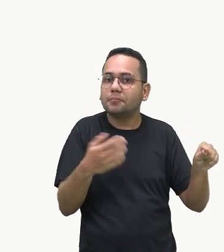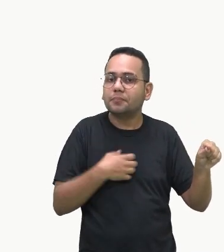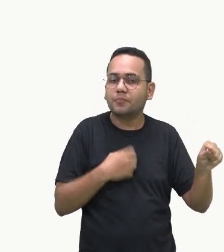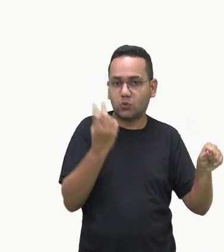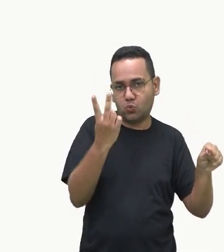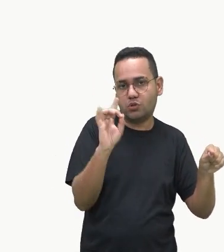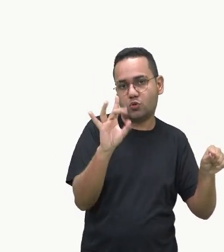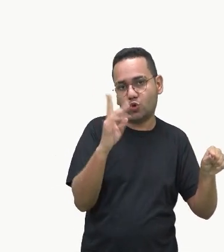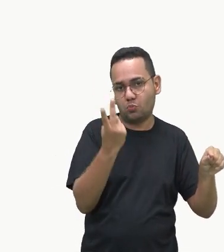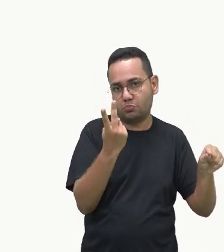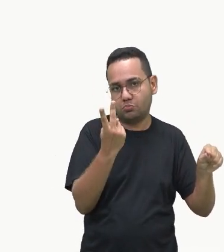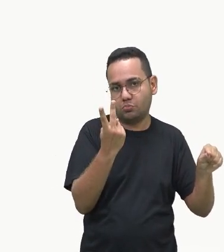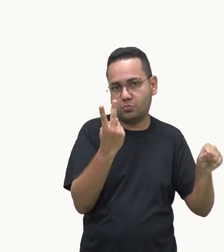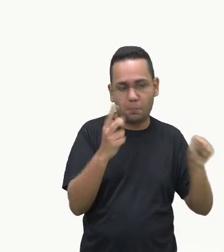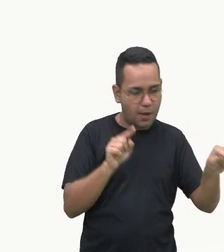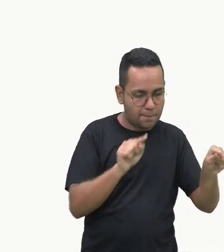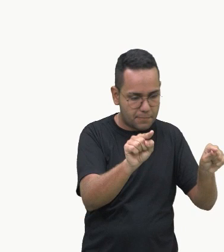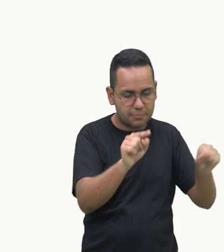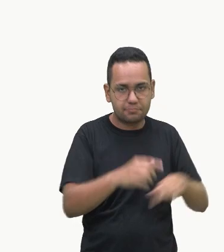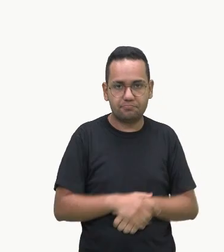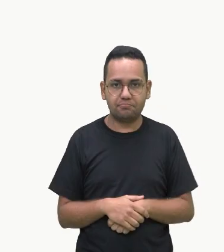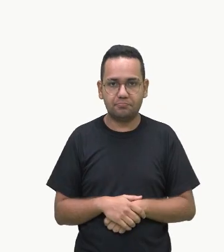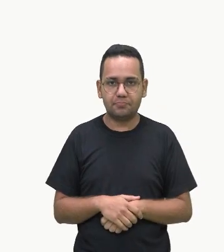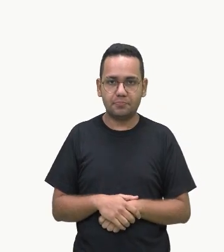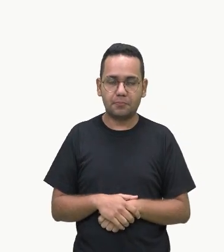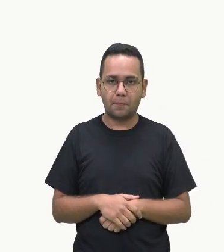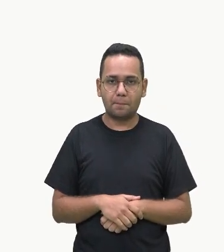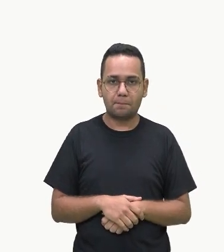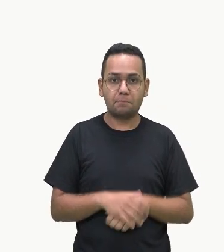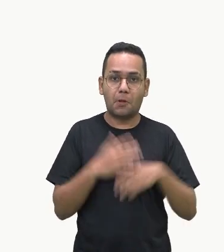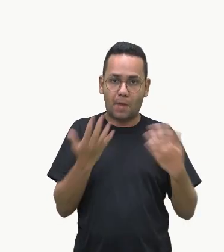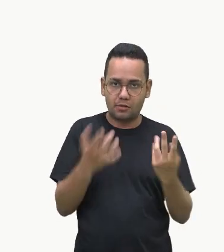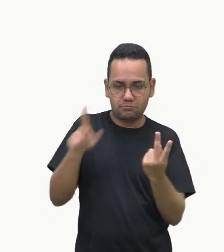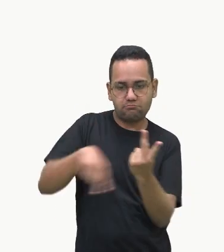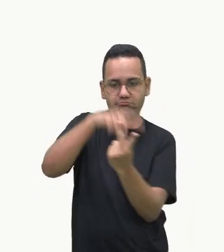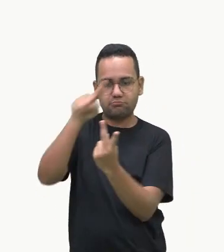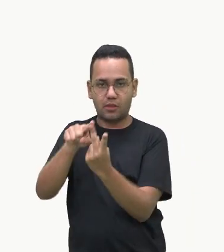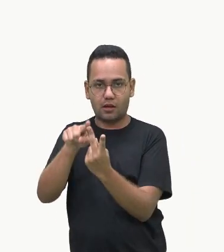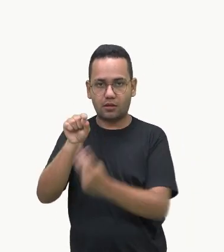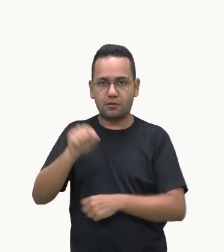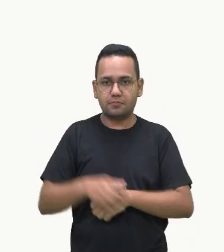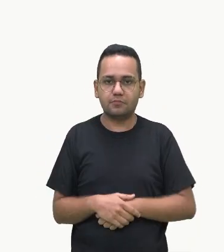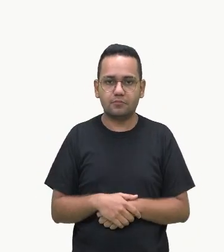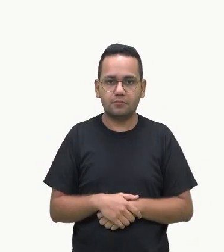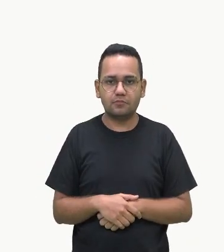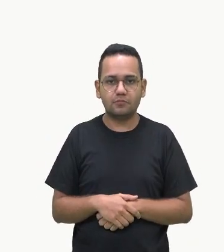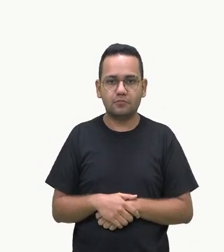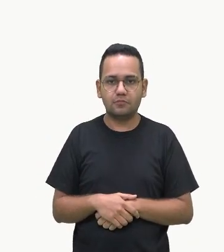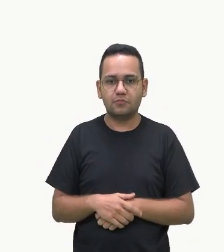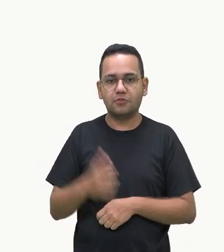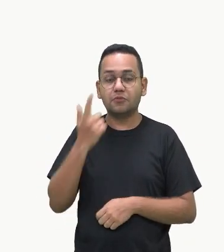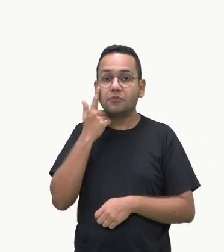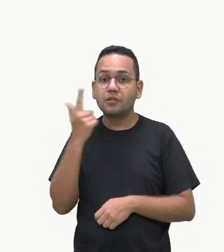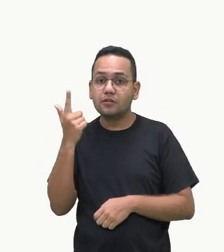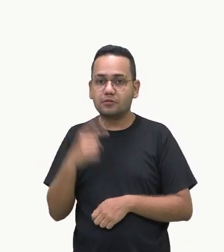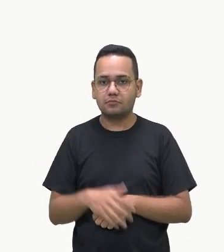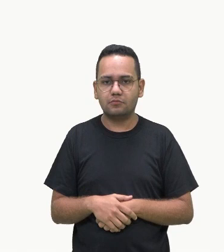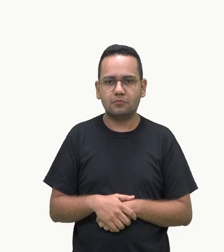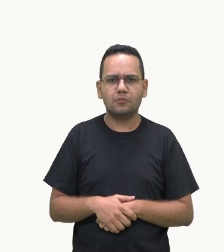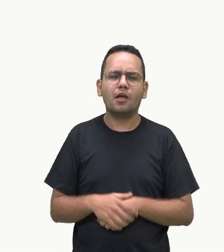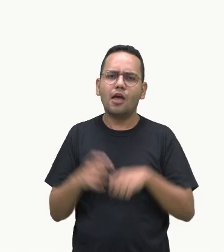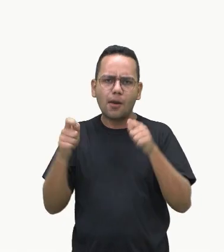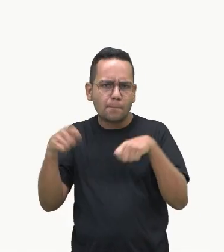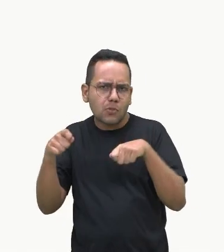Em 2, só 2 pontos. Mas o polígono côncavo, ele já vai ali tocar, pode tocar em